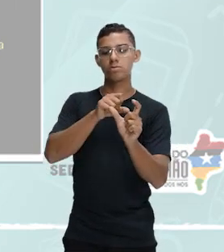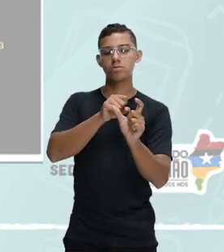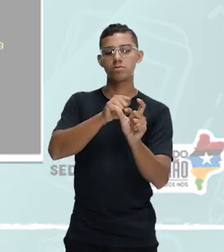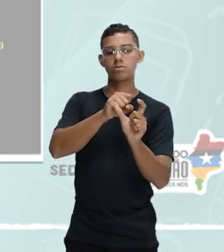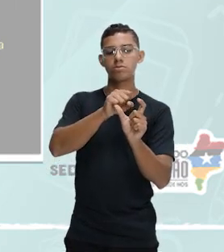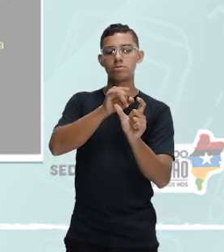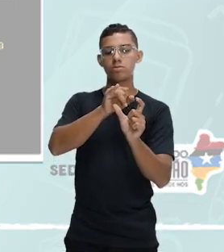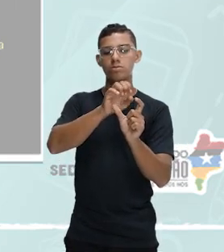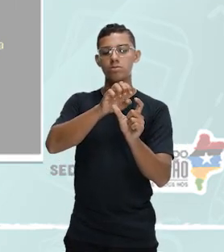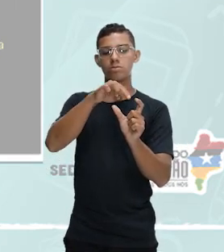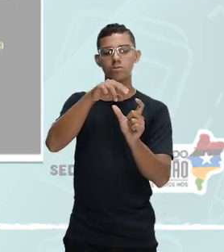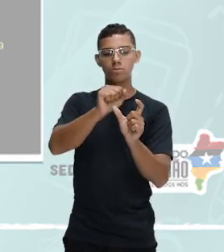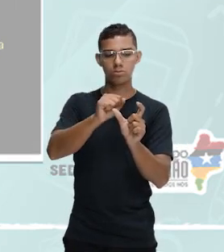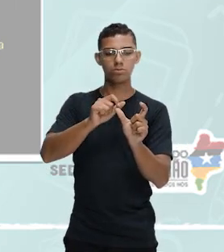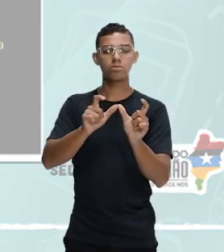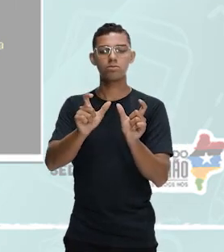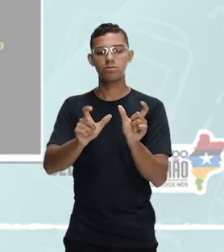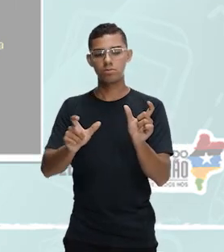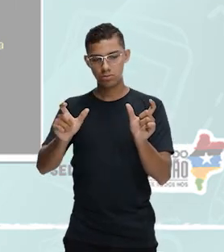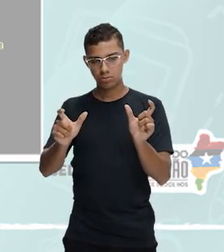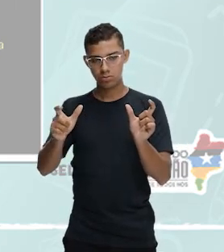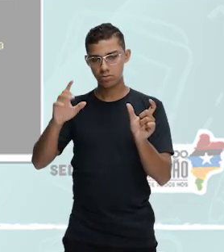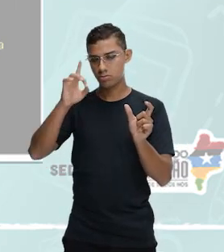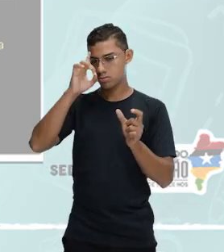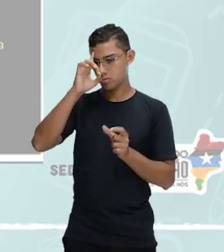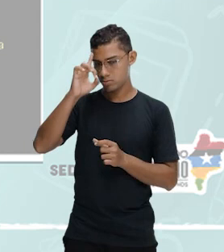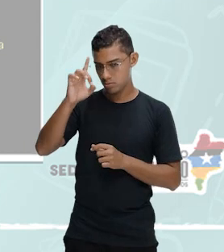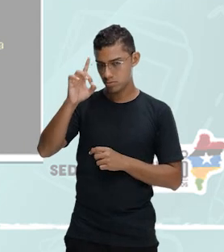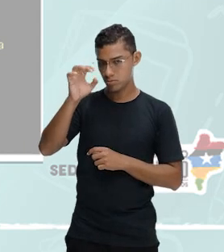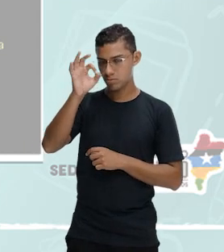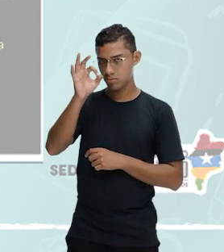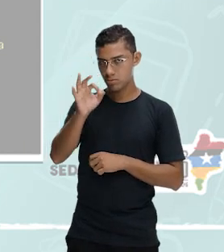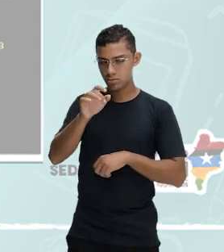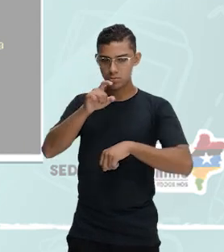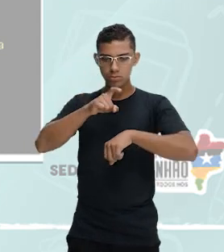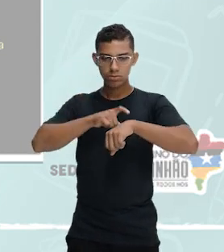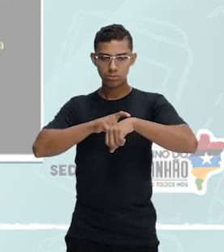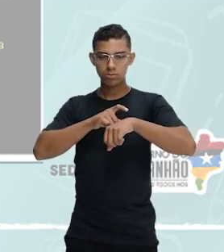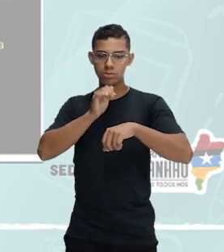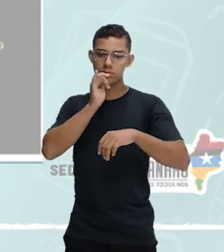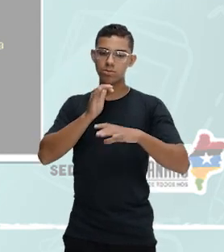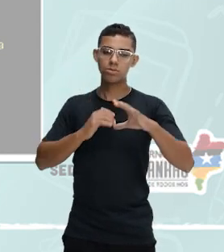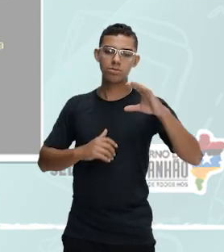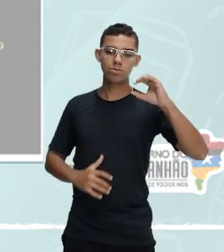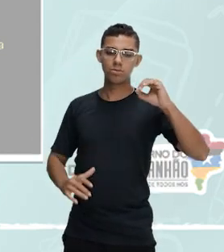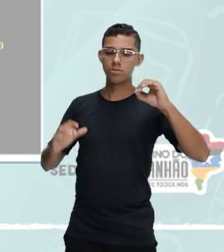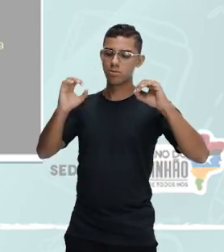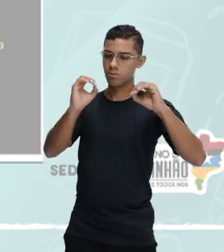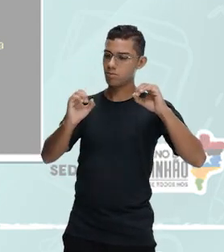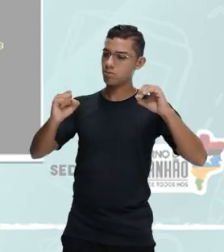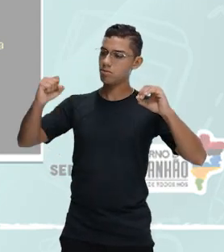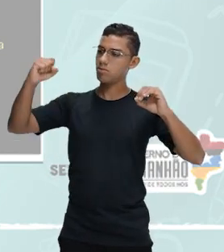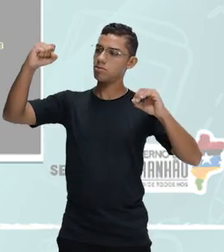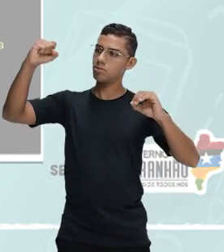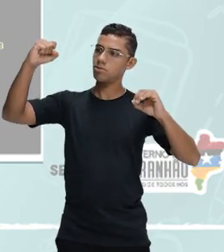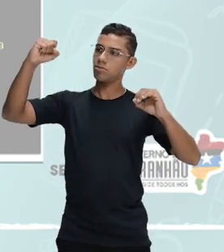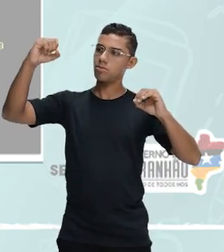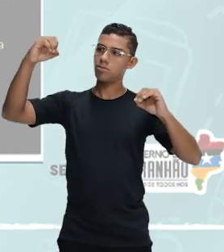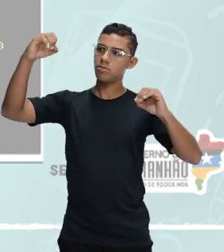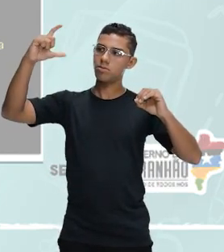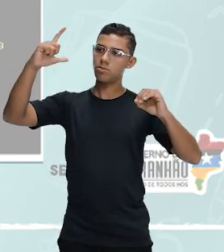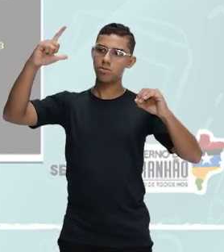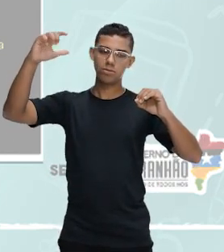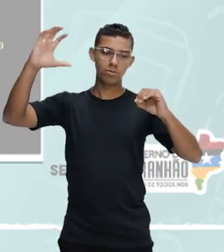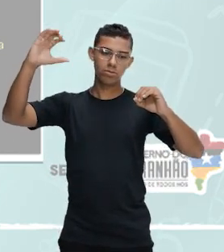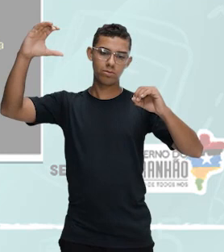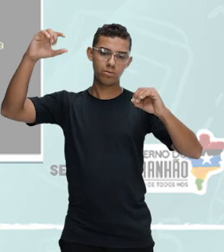S, num certo dia do ano, o Sol ficava a pino, ou seja, ficava no zênite, ficava acima, não é,